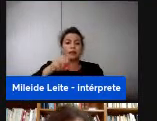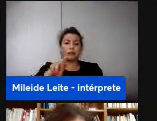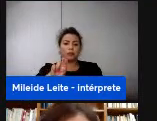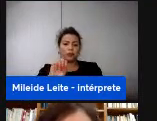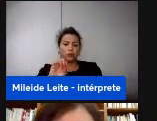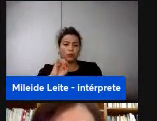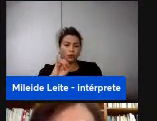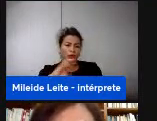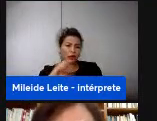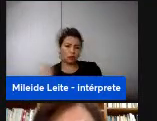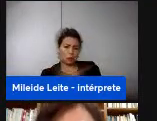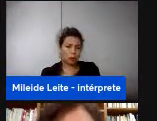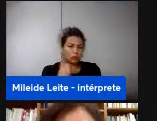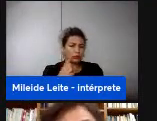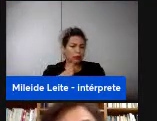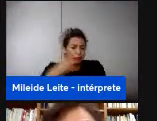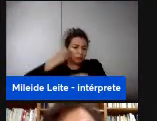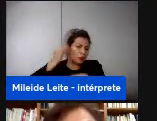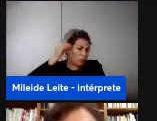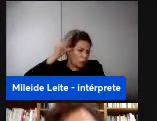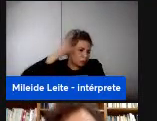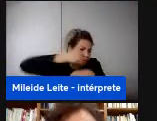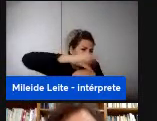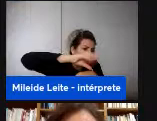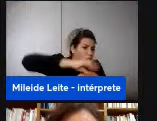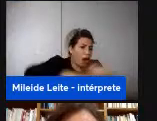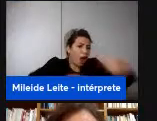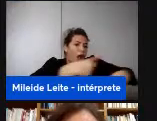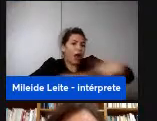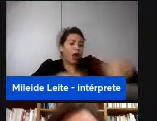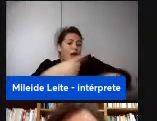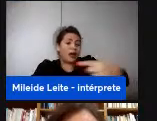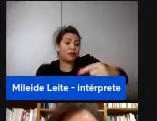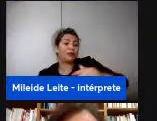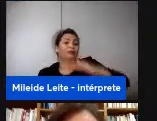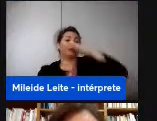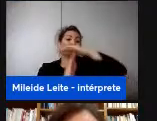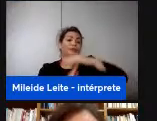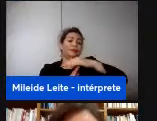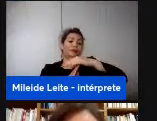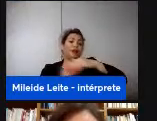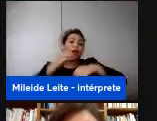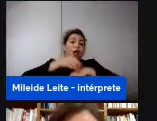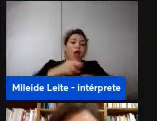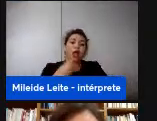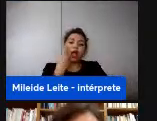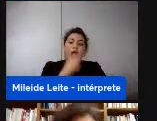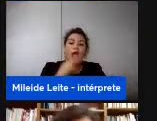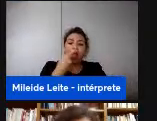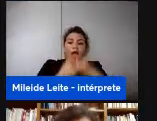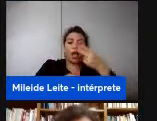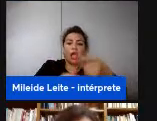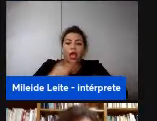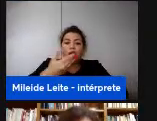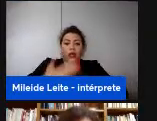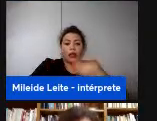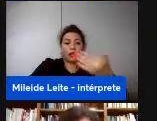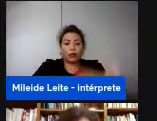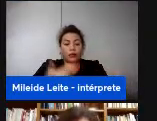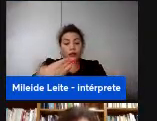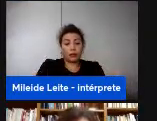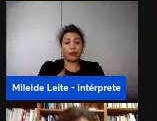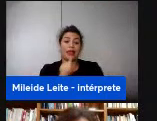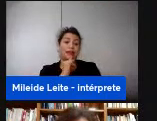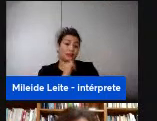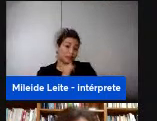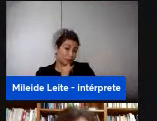transmitir o conhecimento adiante, ela limita muito a transmissão via oral. Né? Então, eu dou um exemplo